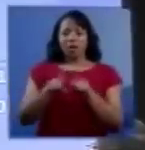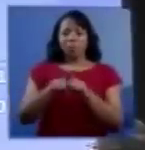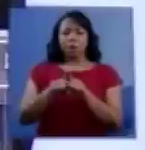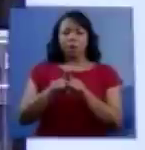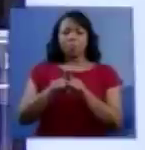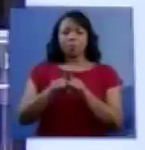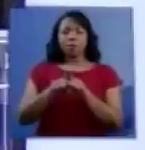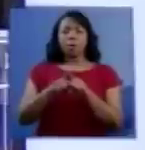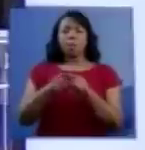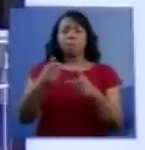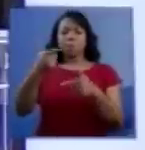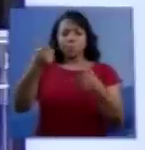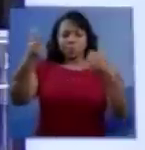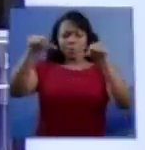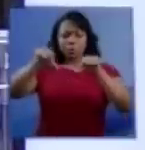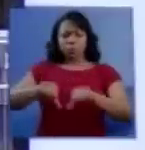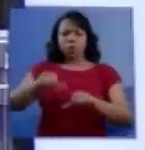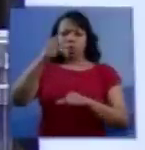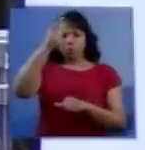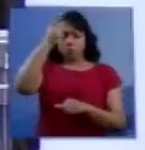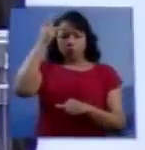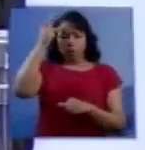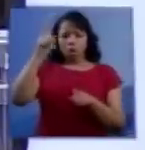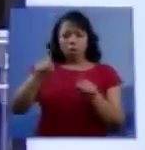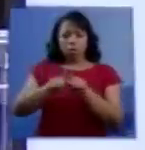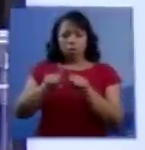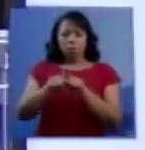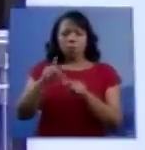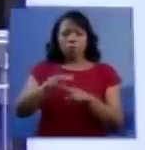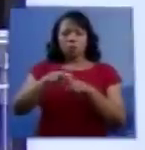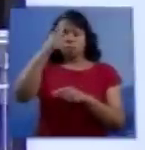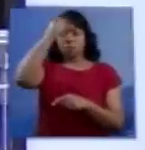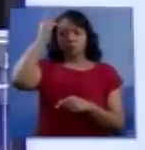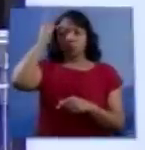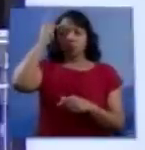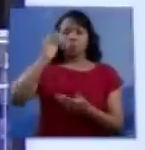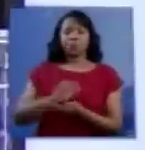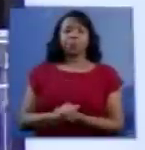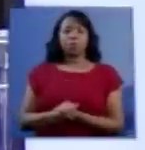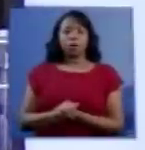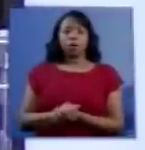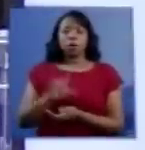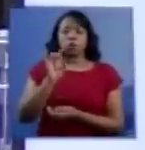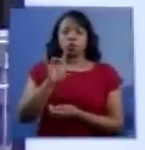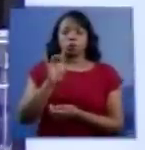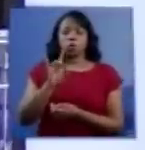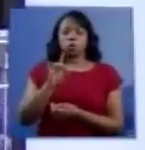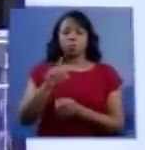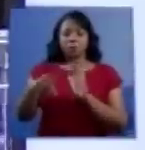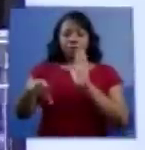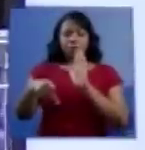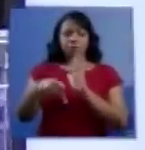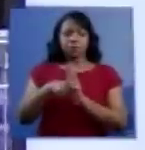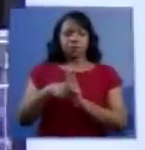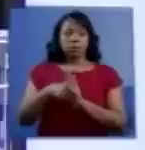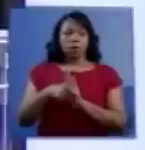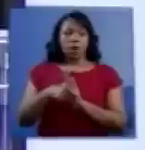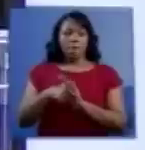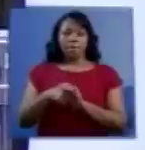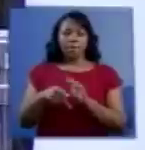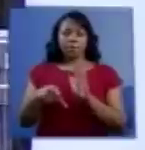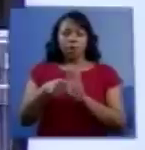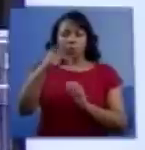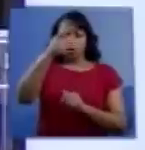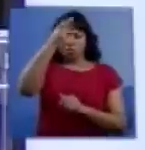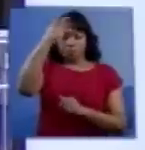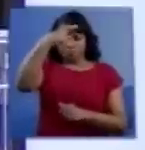dignidade intrínseca e Inviolável da pessoa só pelo fato de pertencer à espécie